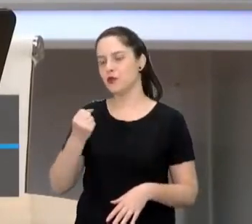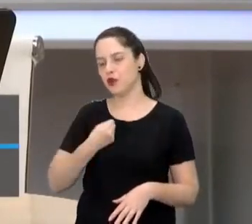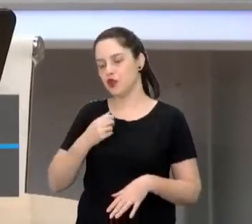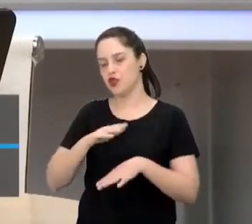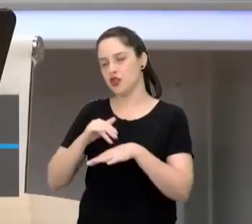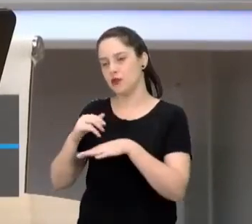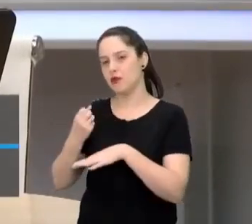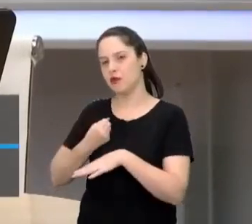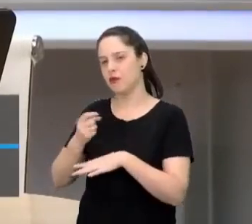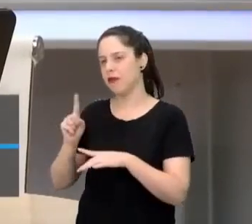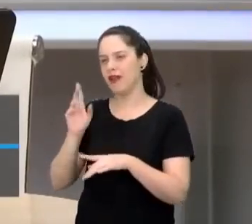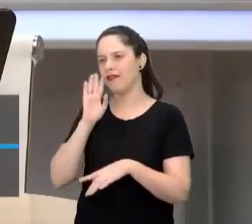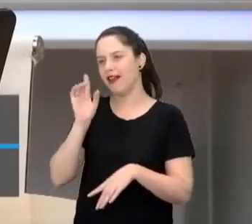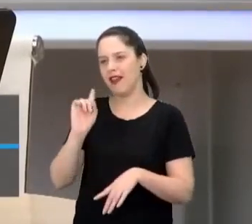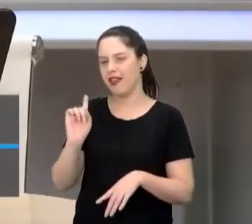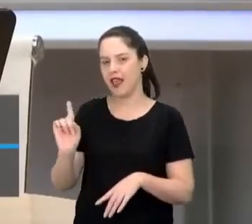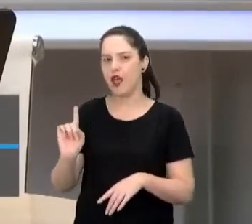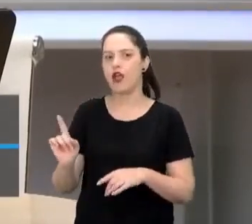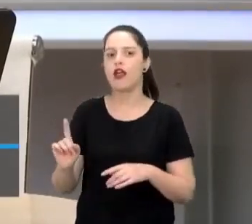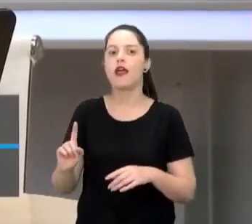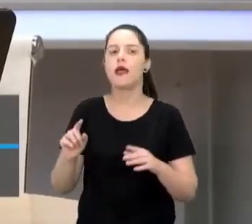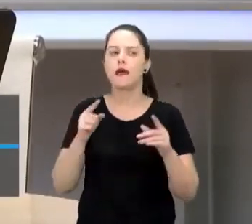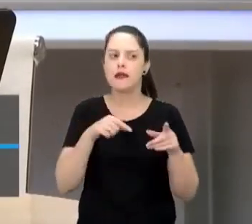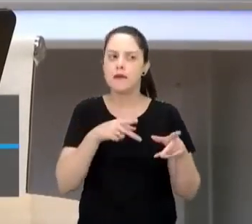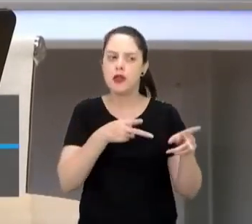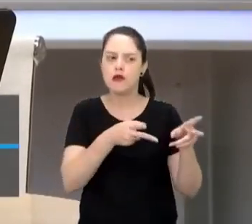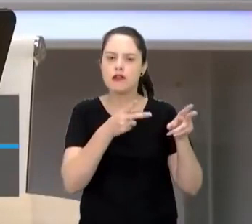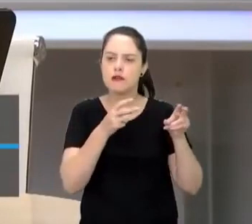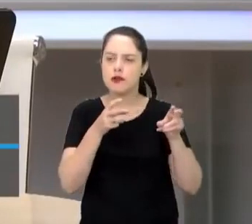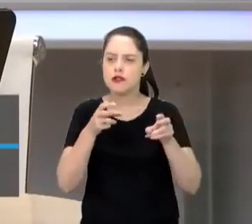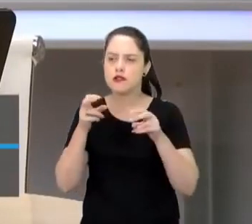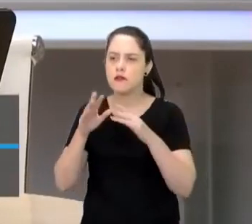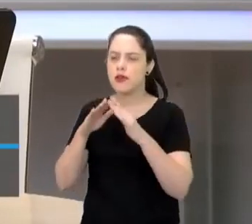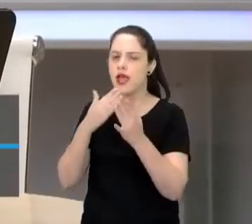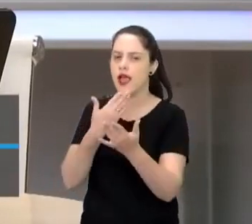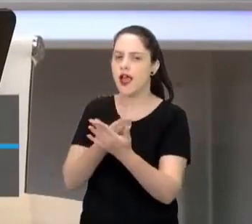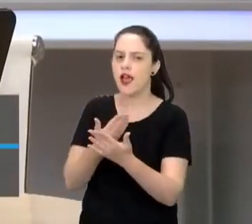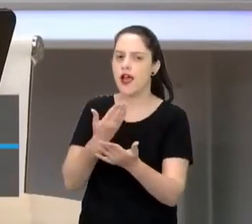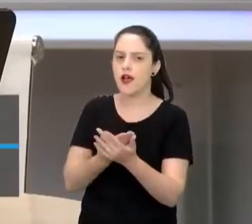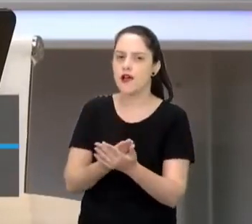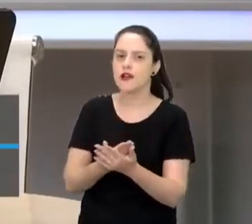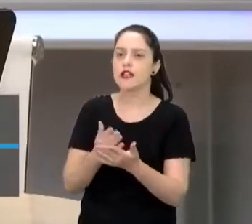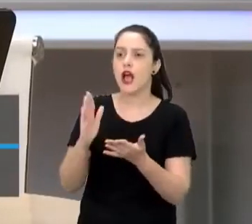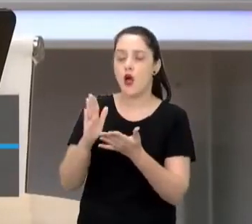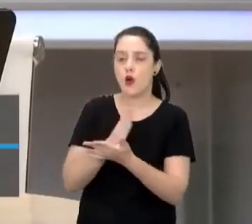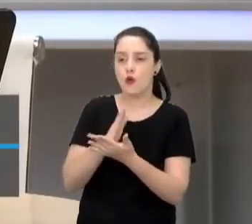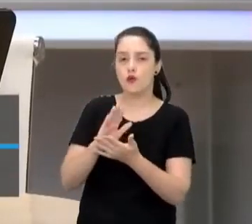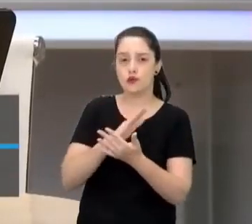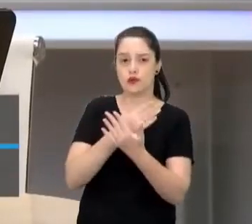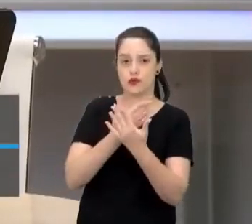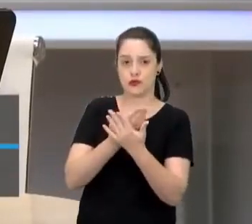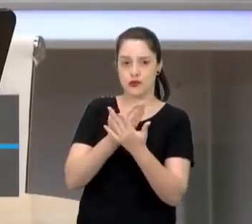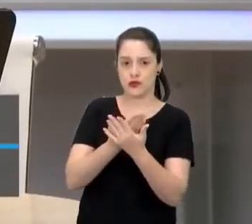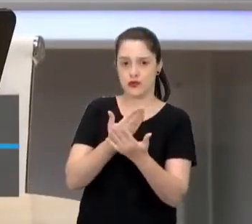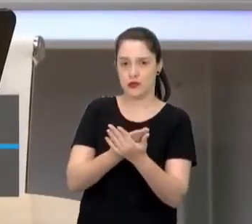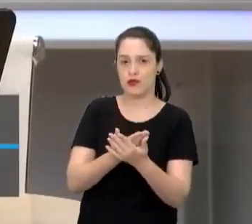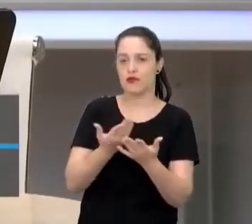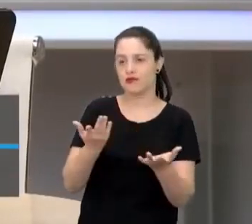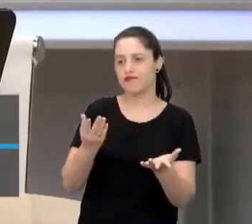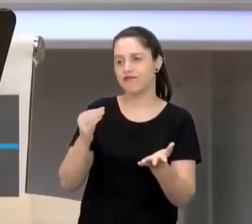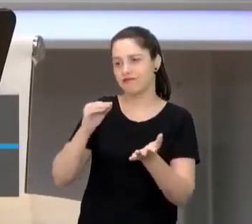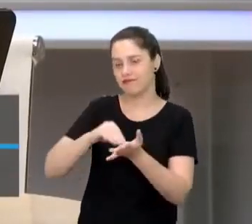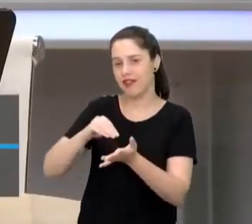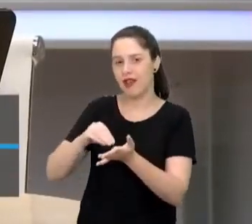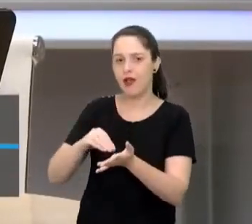né? Então, conversar com os estudantes, conseguir perceber nas aulas, né? Se tem algum estudante que está um pouco apático, né? Que